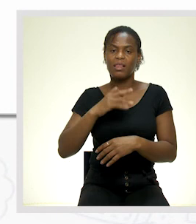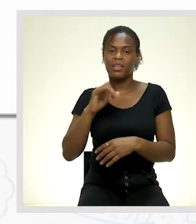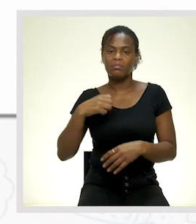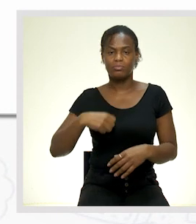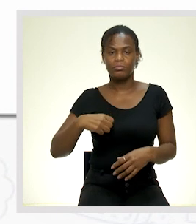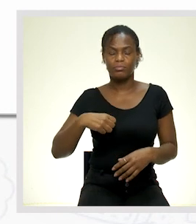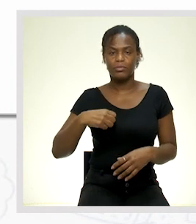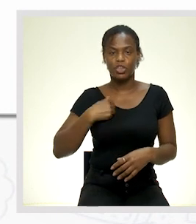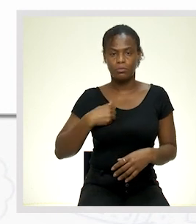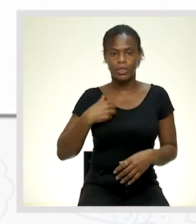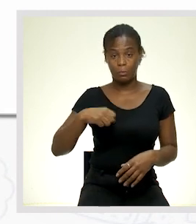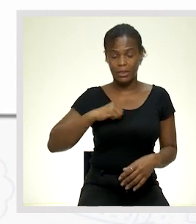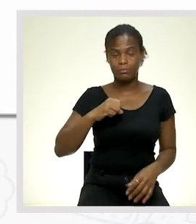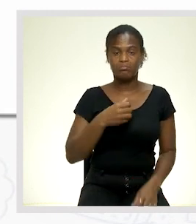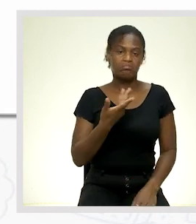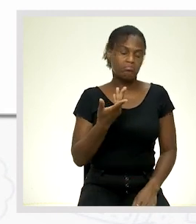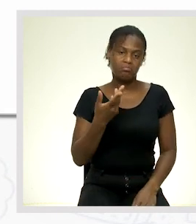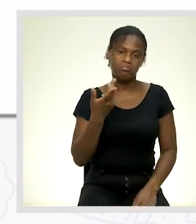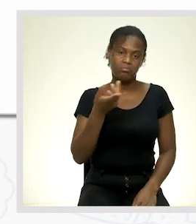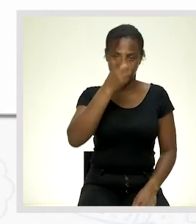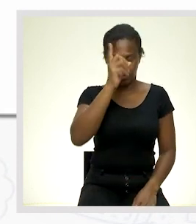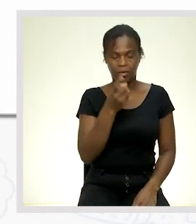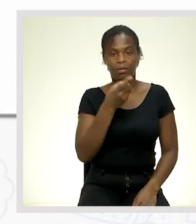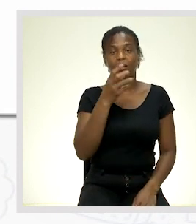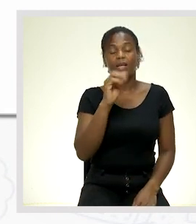Berlim, São Petersburgo, o mundo.